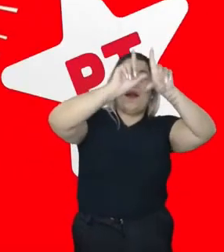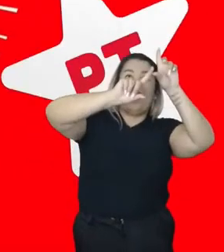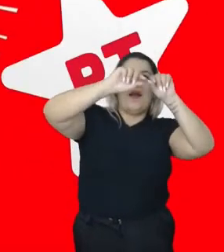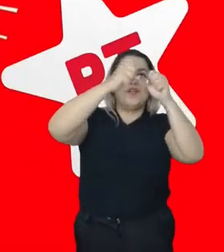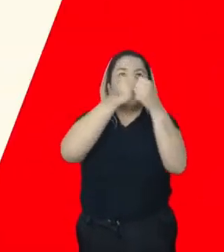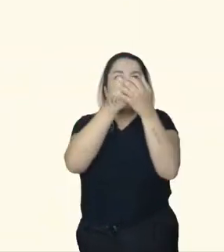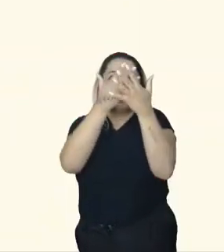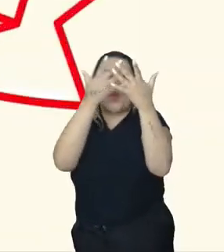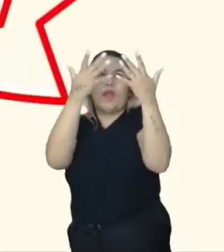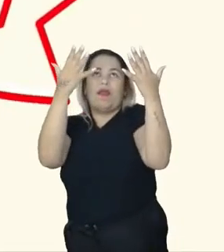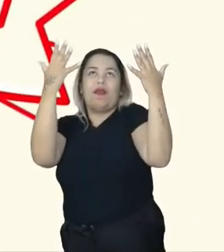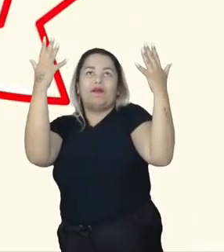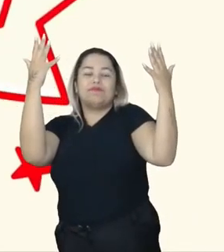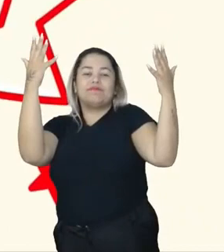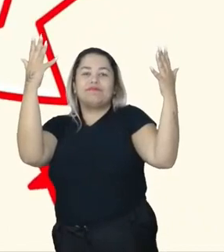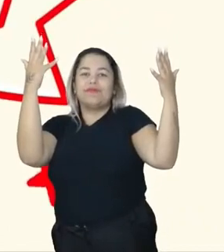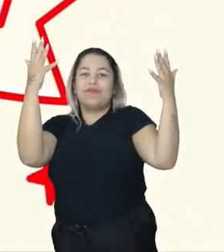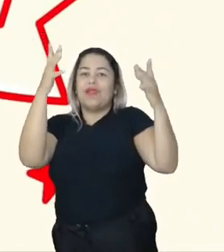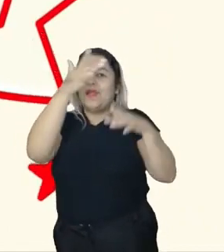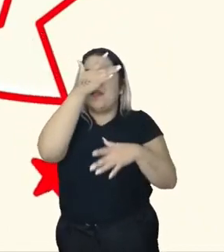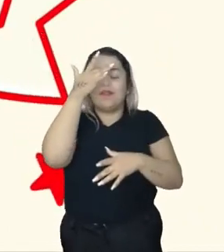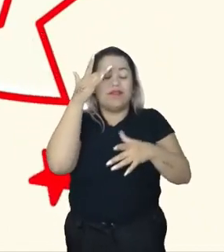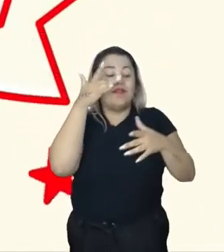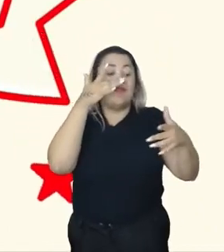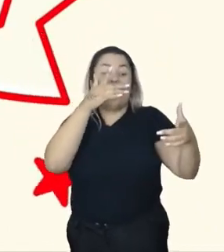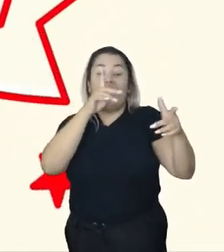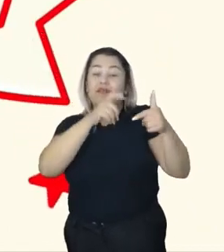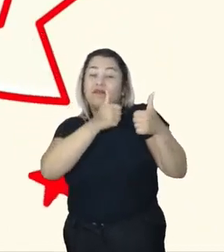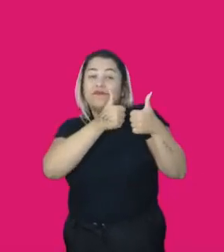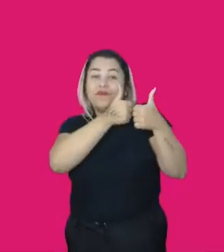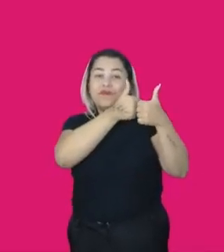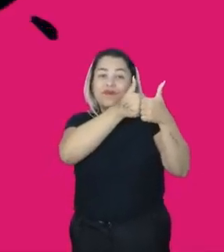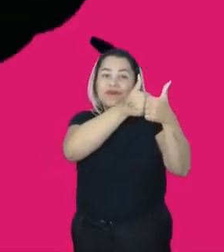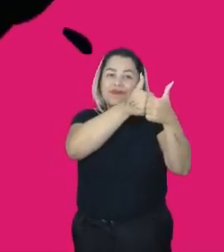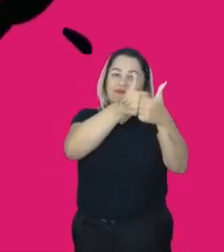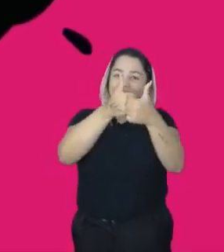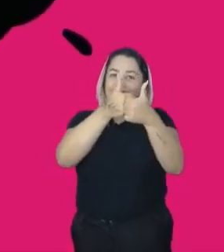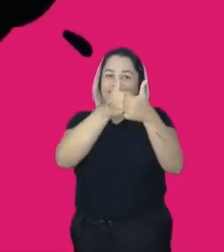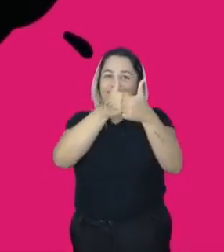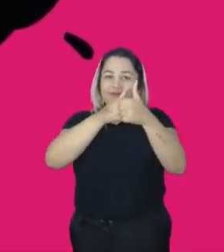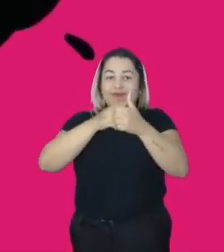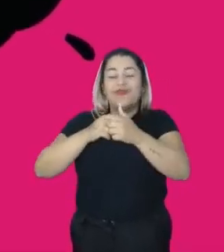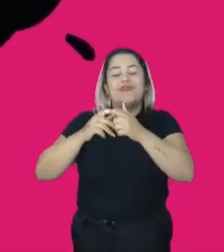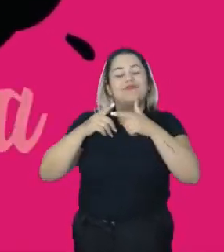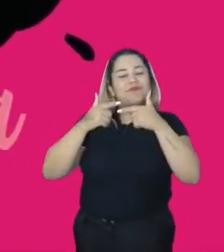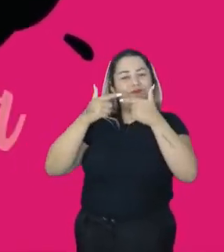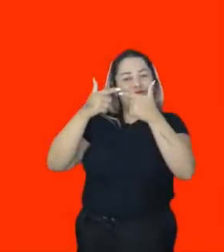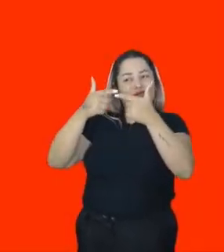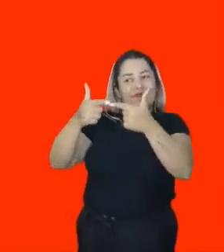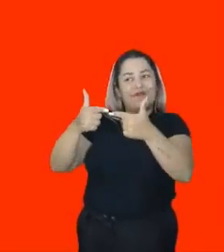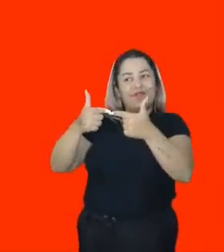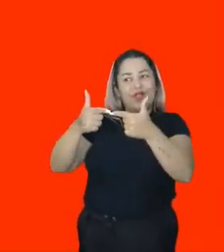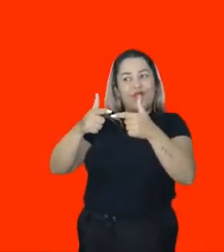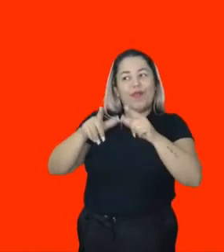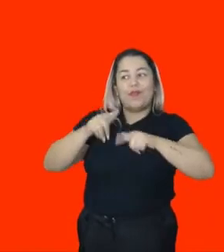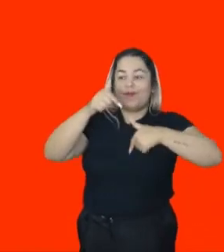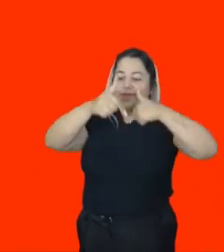ainda brilha Ela é quem vai me guiar Ser guerreira é minha sina